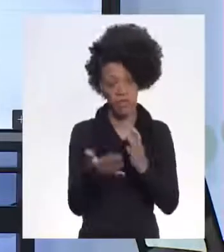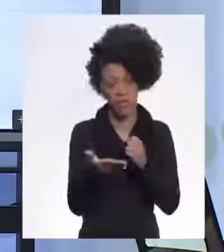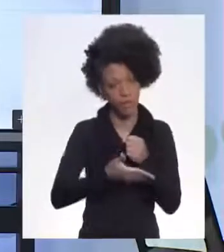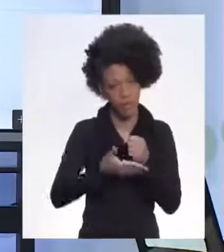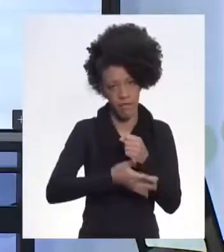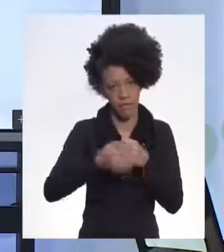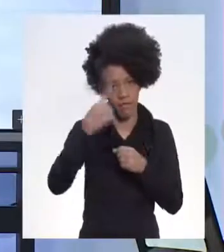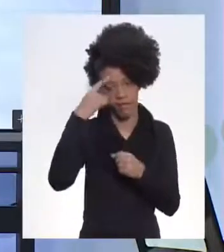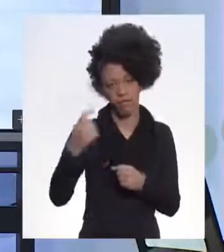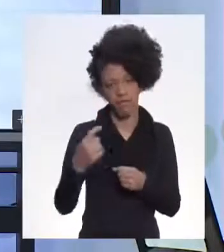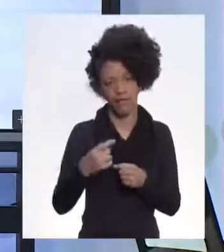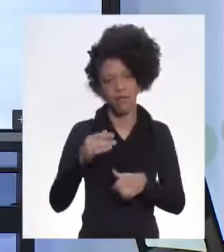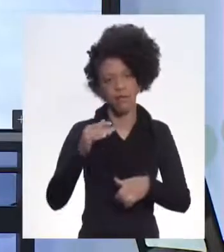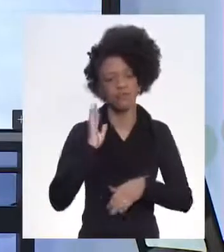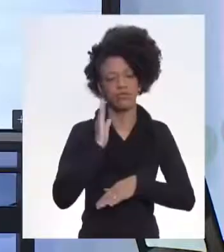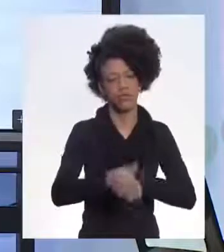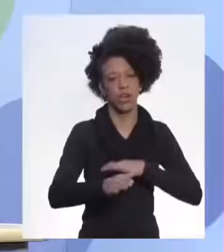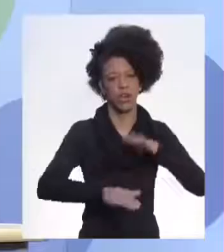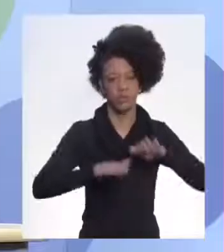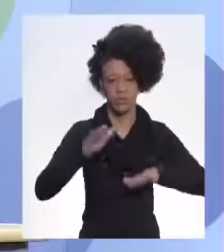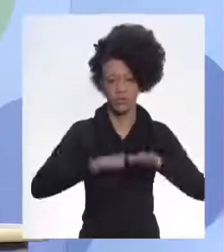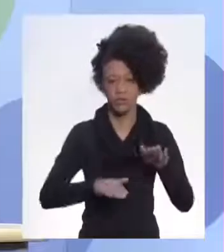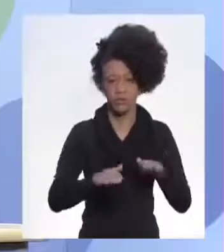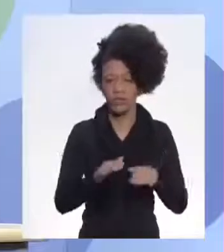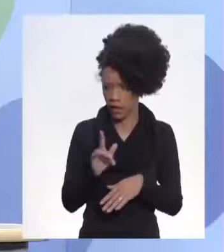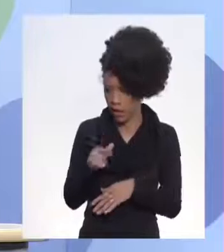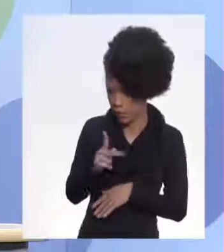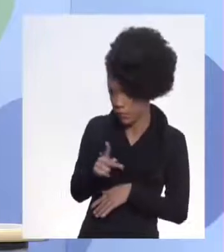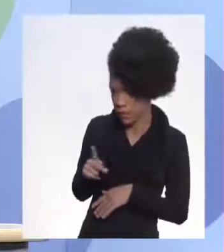do diretamente proporcional, né, Ale?